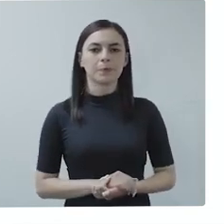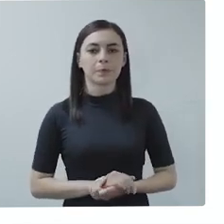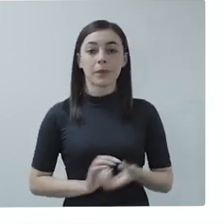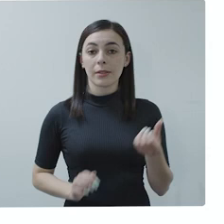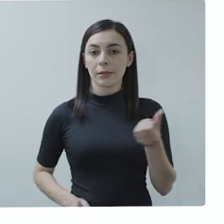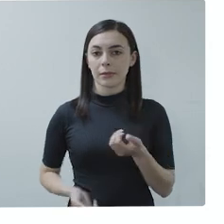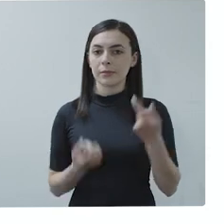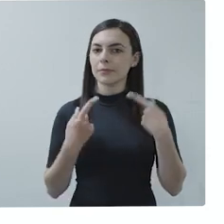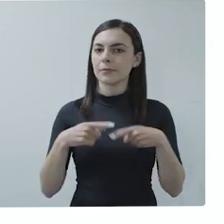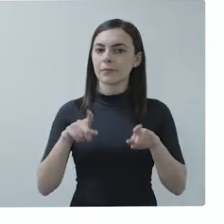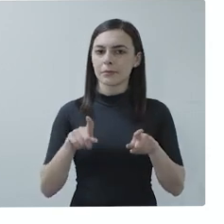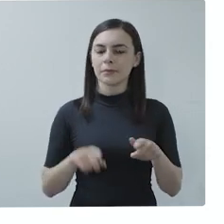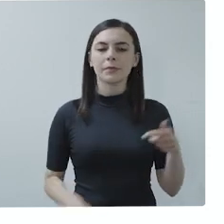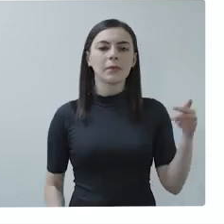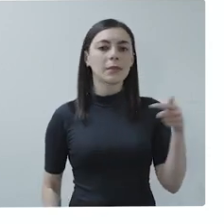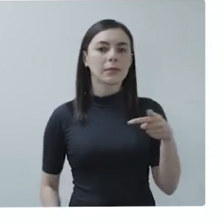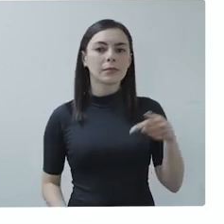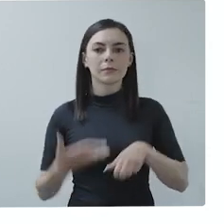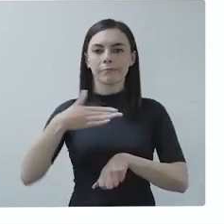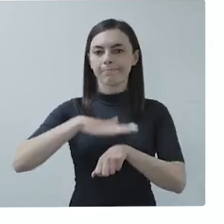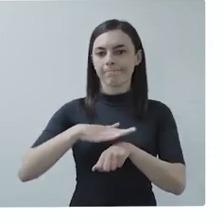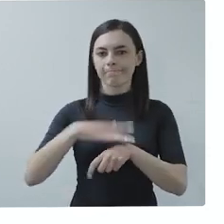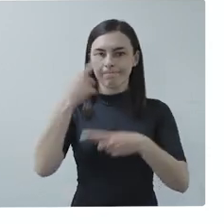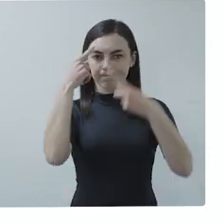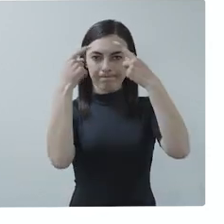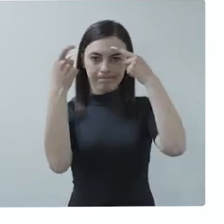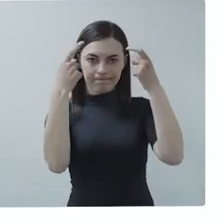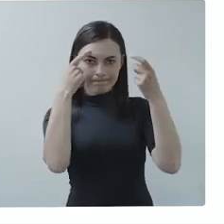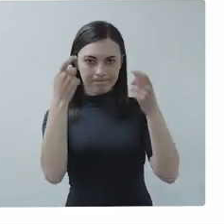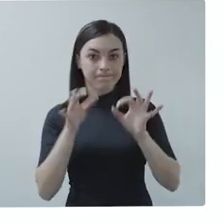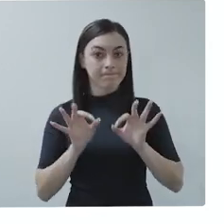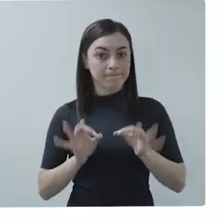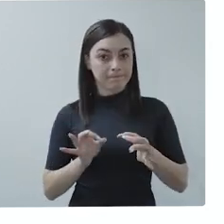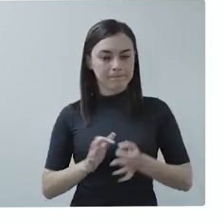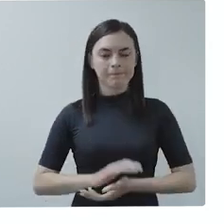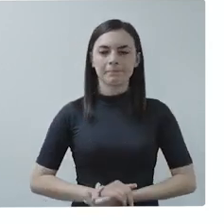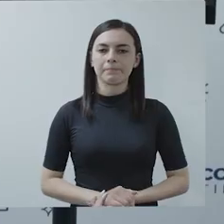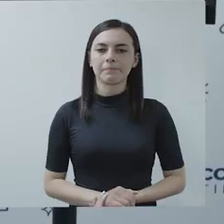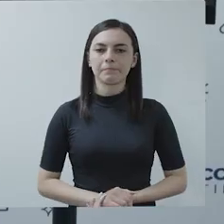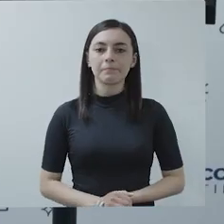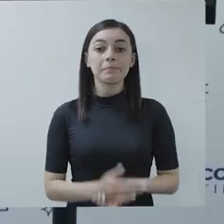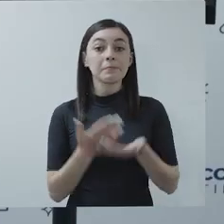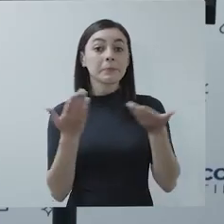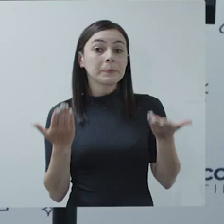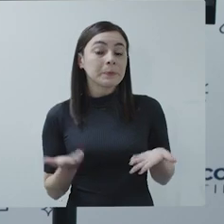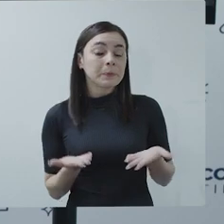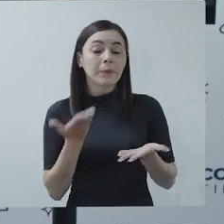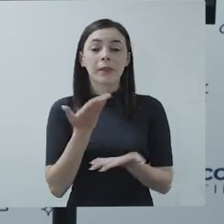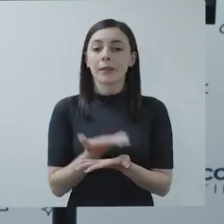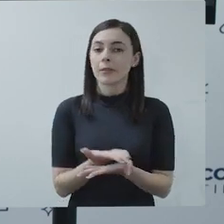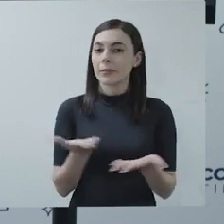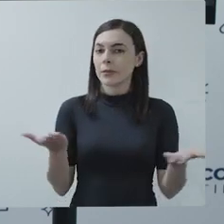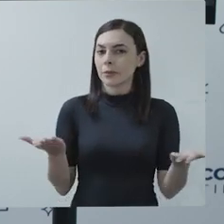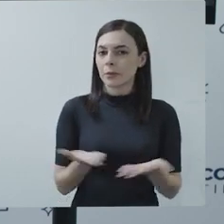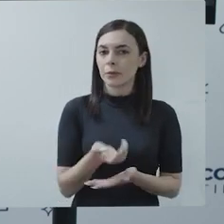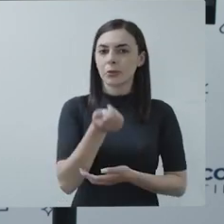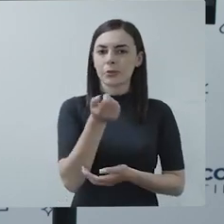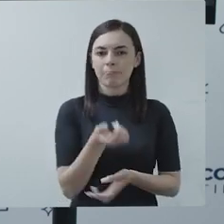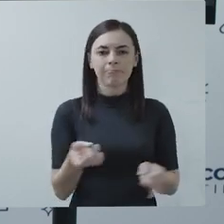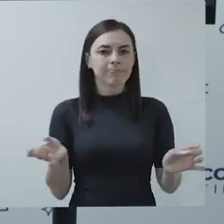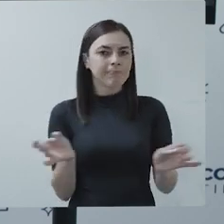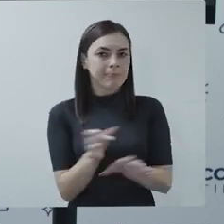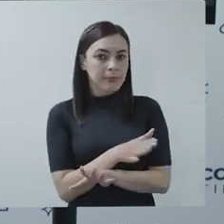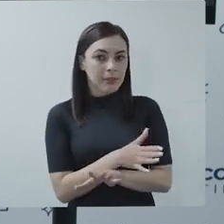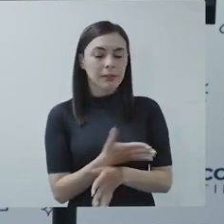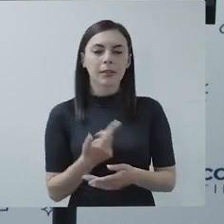fizemos o desafio e o nosso momento criação, certo? Então, a nossa aula hoje está já chegando no